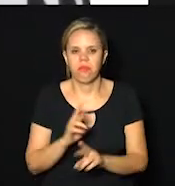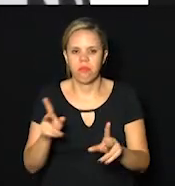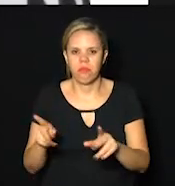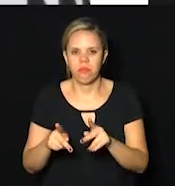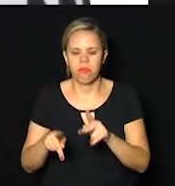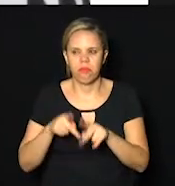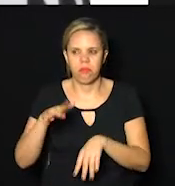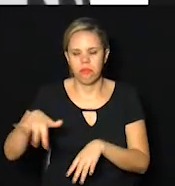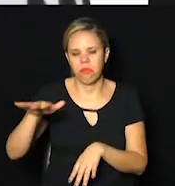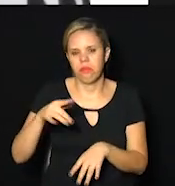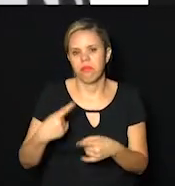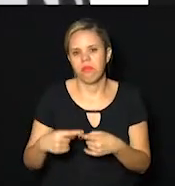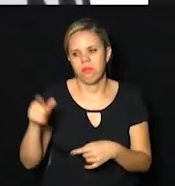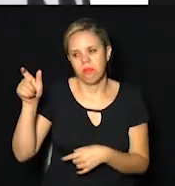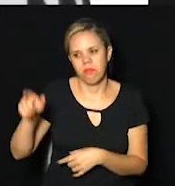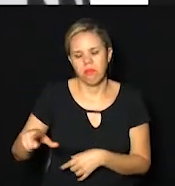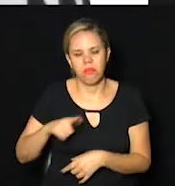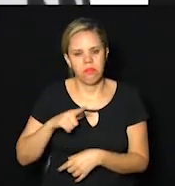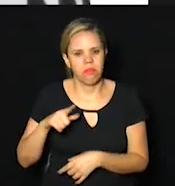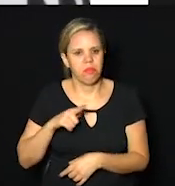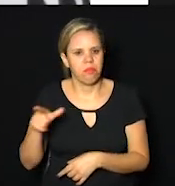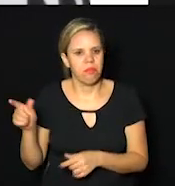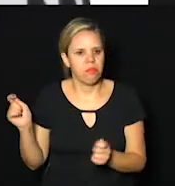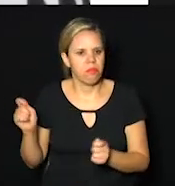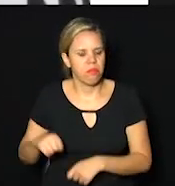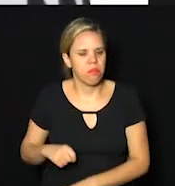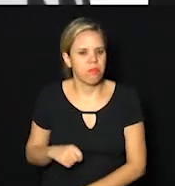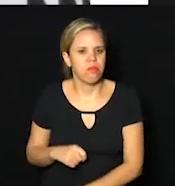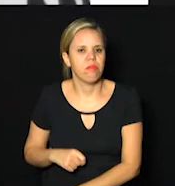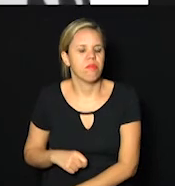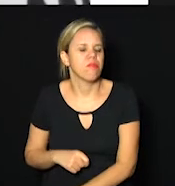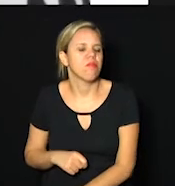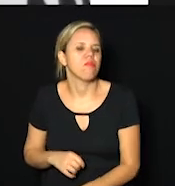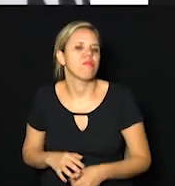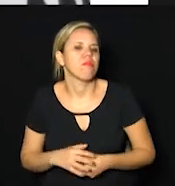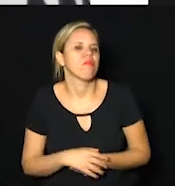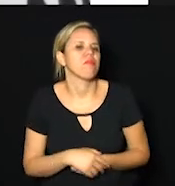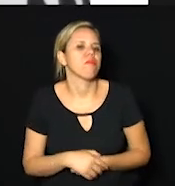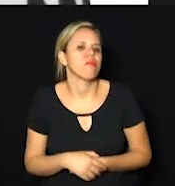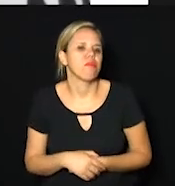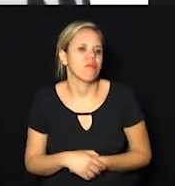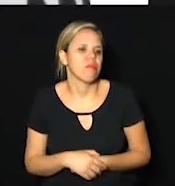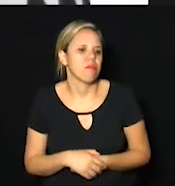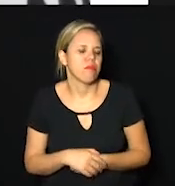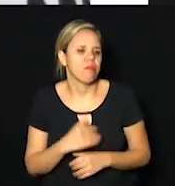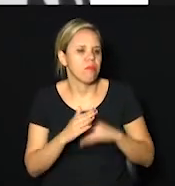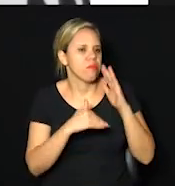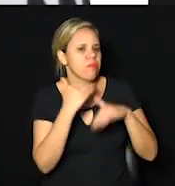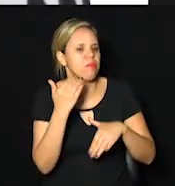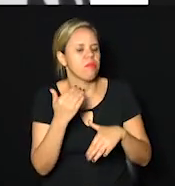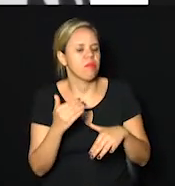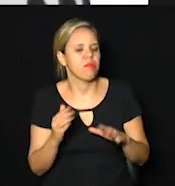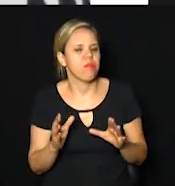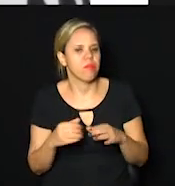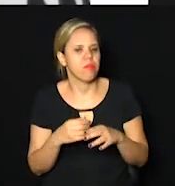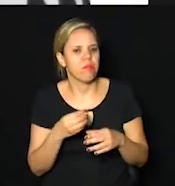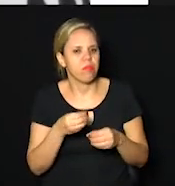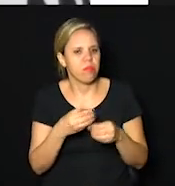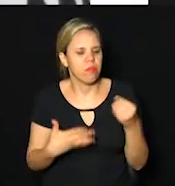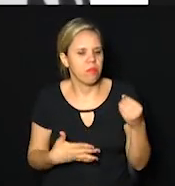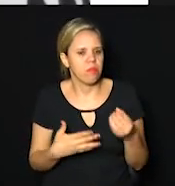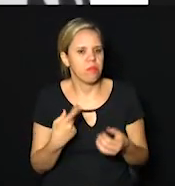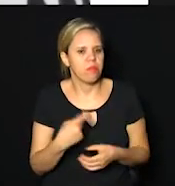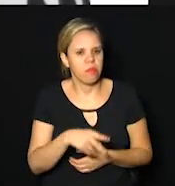outros porque ela é uma pessoa que tem a possibilidade de construir conjuntamente o seu argumento